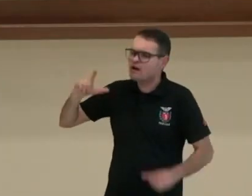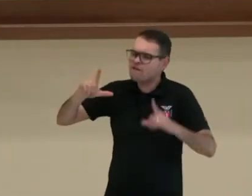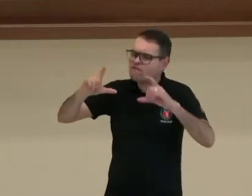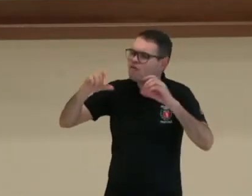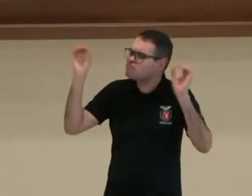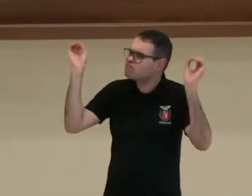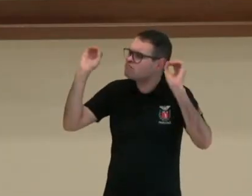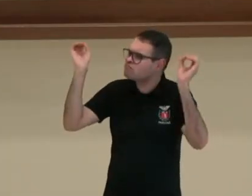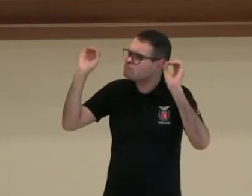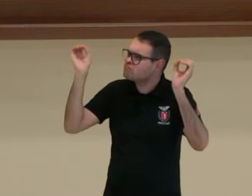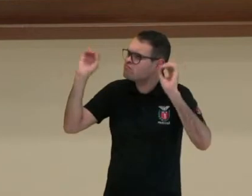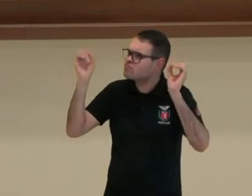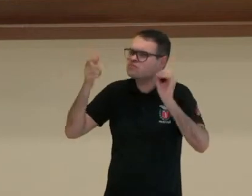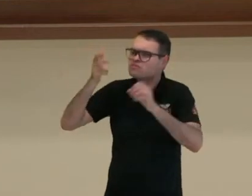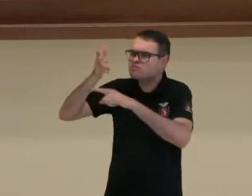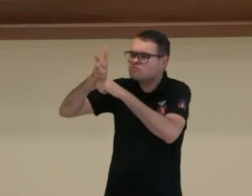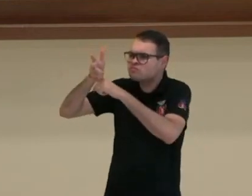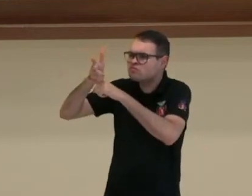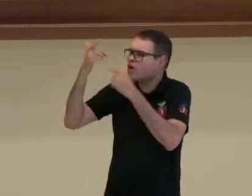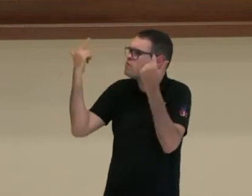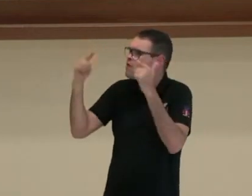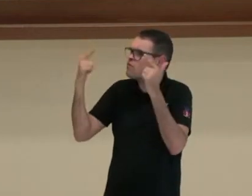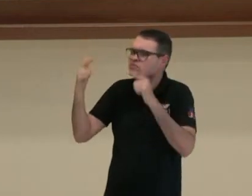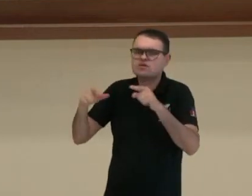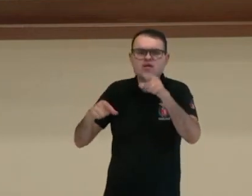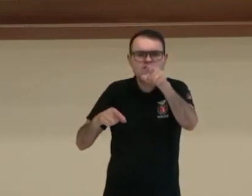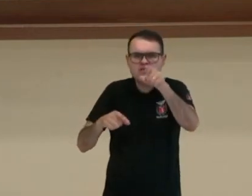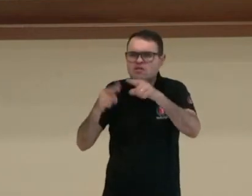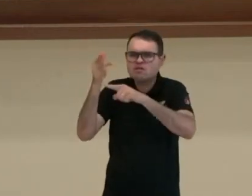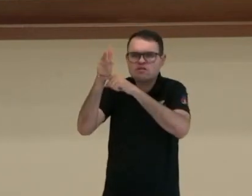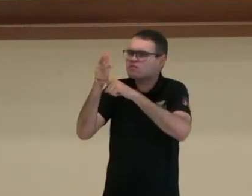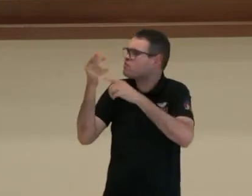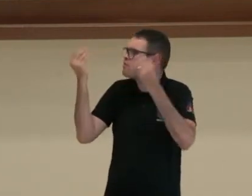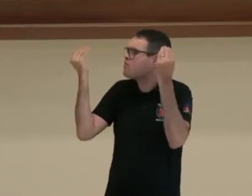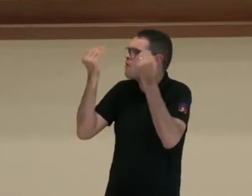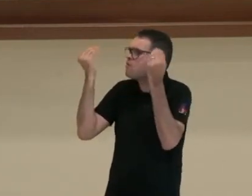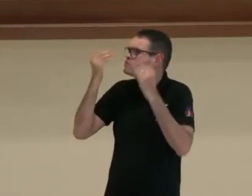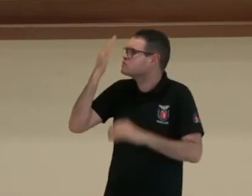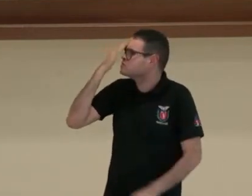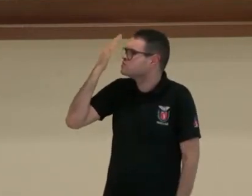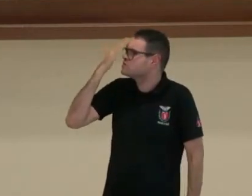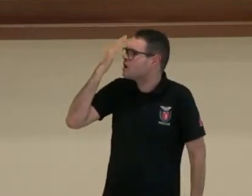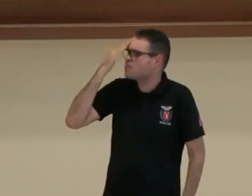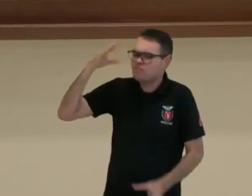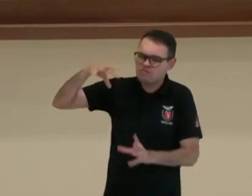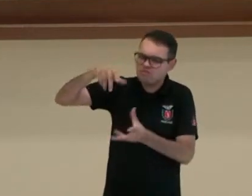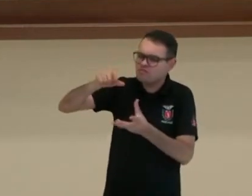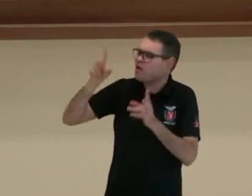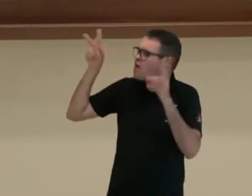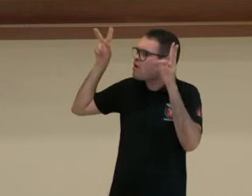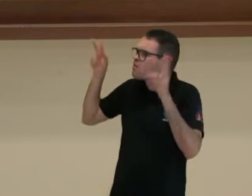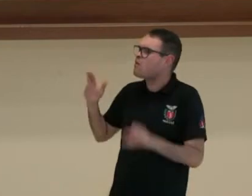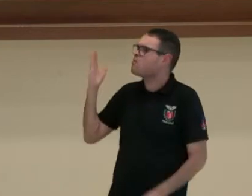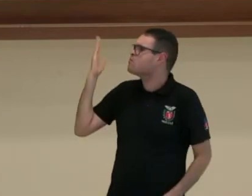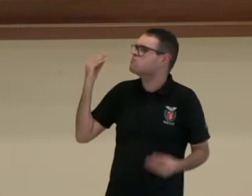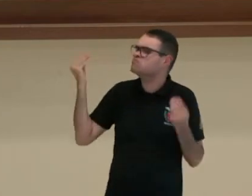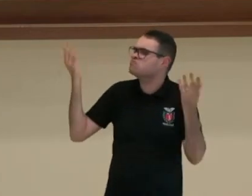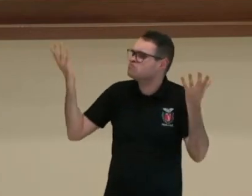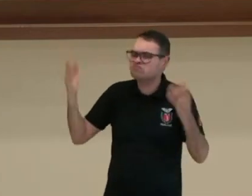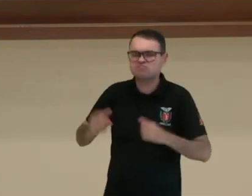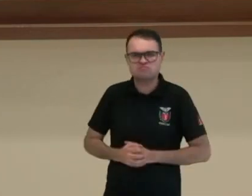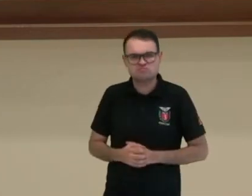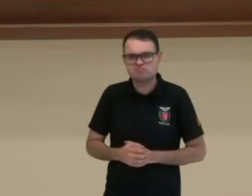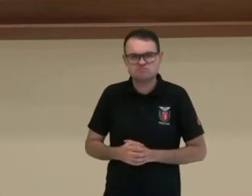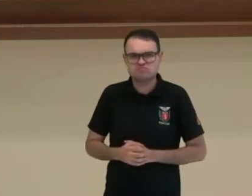fotográfica, não tinha filmadora, essa que está filmando você. Como que sabem que o planeta era desse jeito?